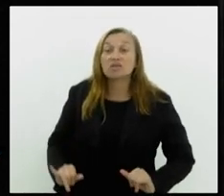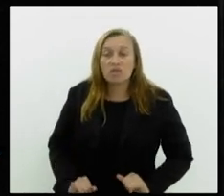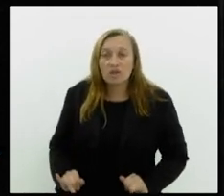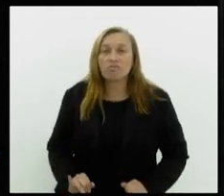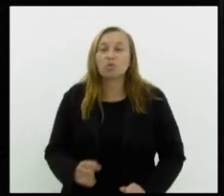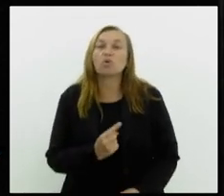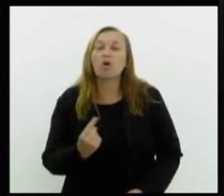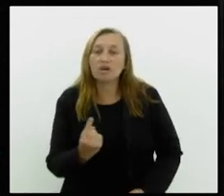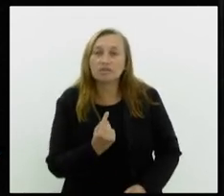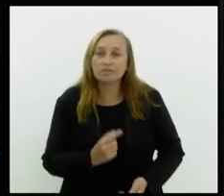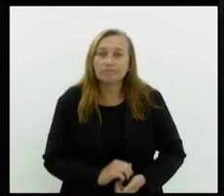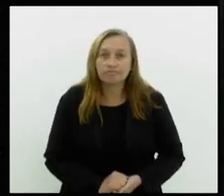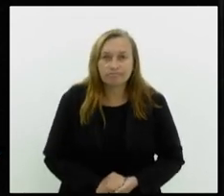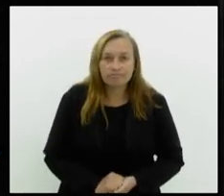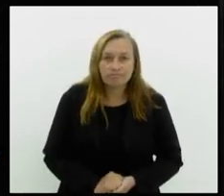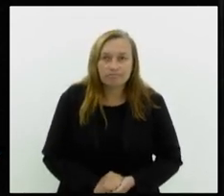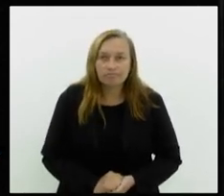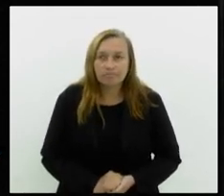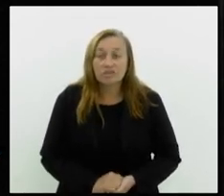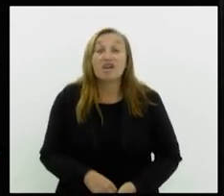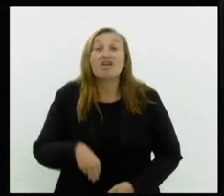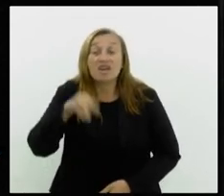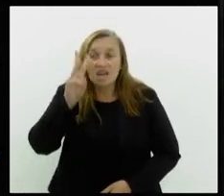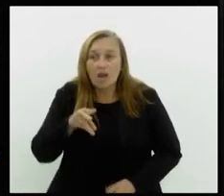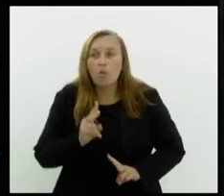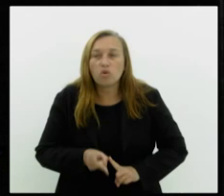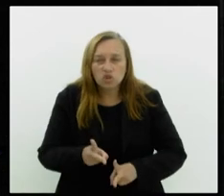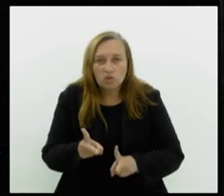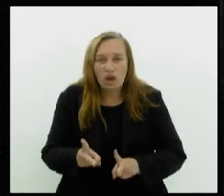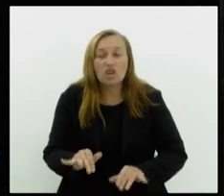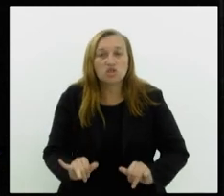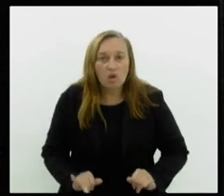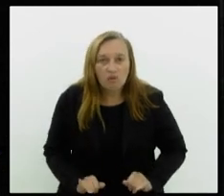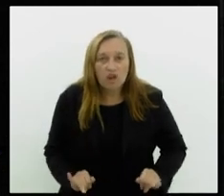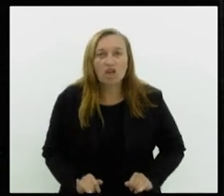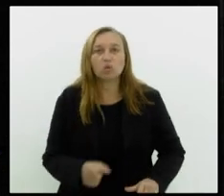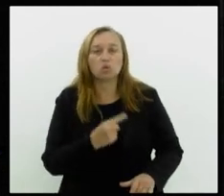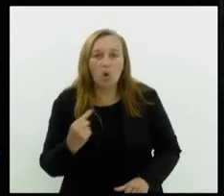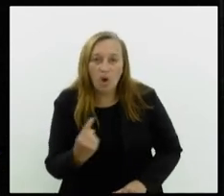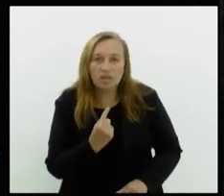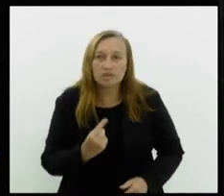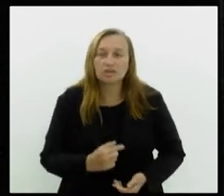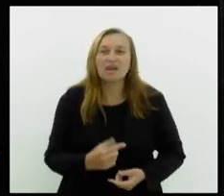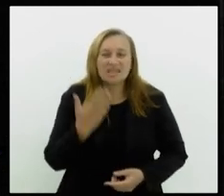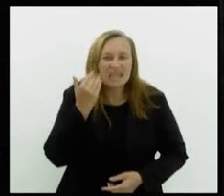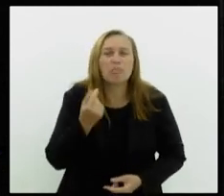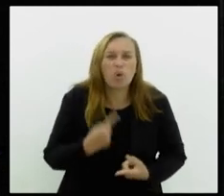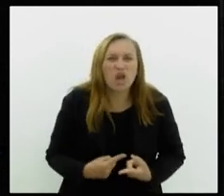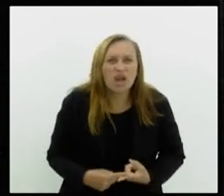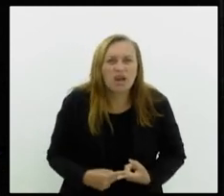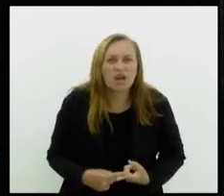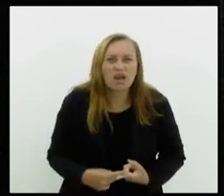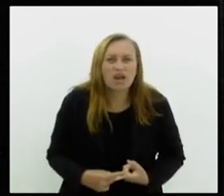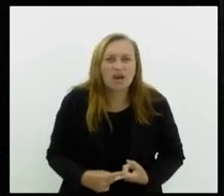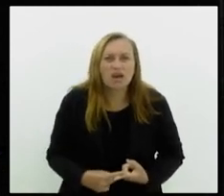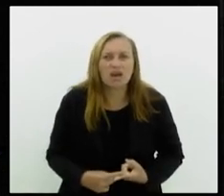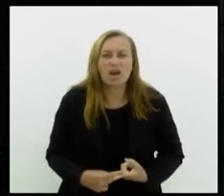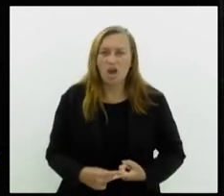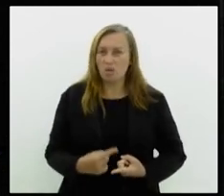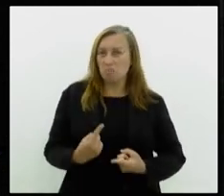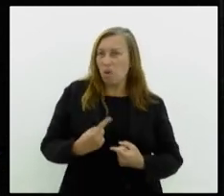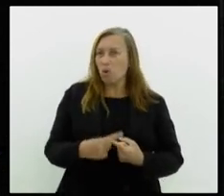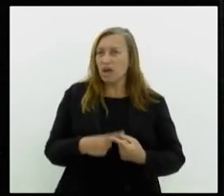nós. Quem vai continuar pagando somos nós. Sabem por quê? Porque